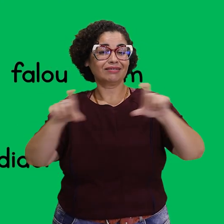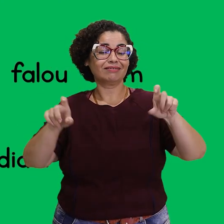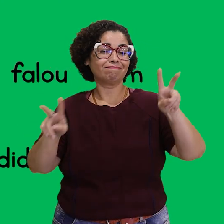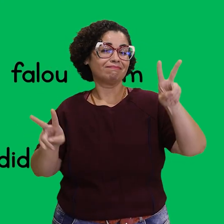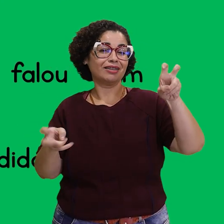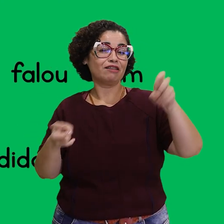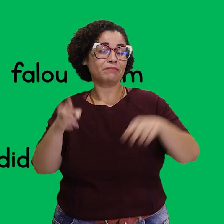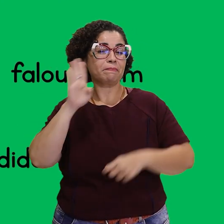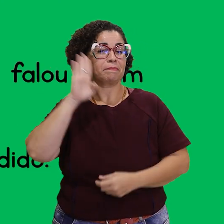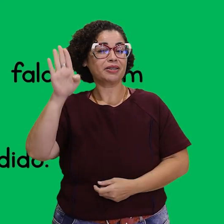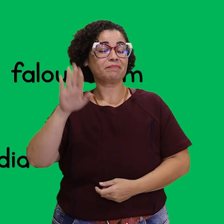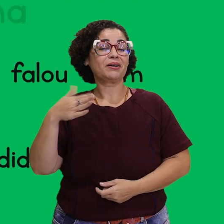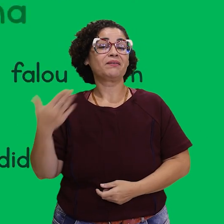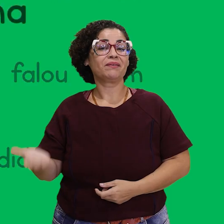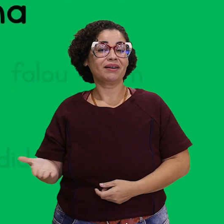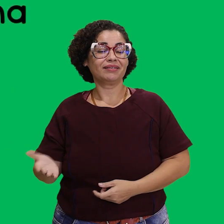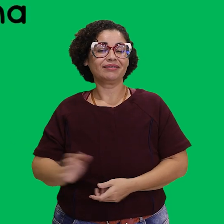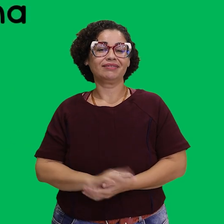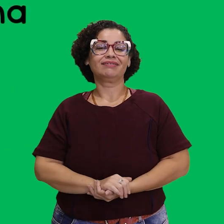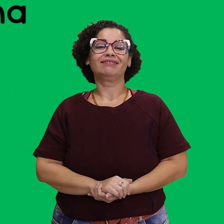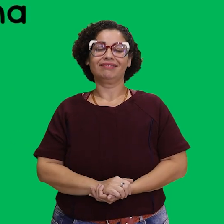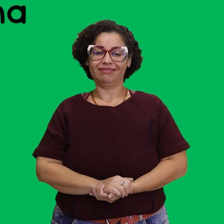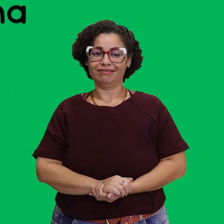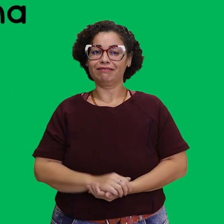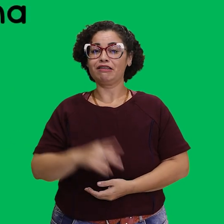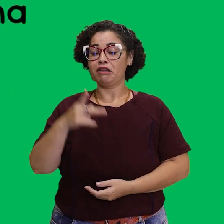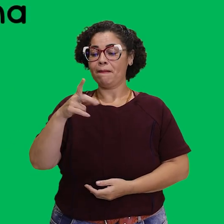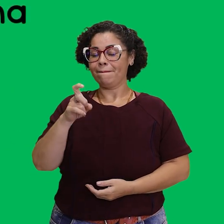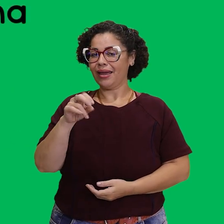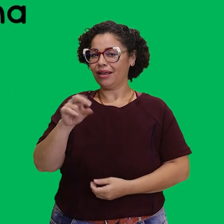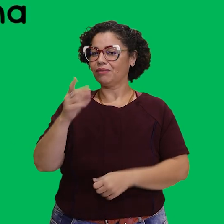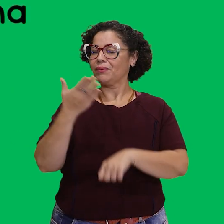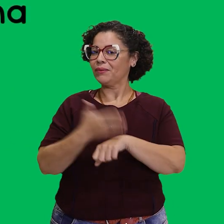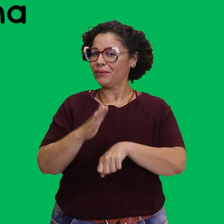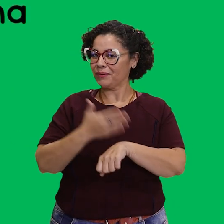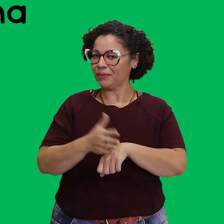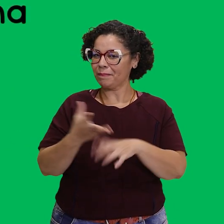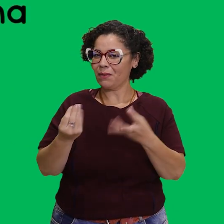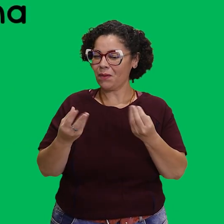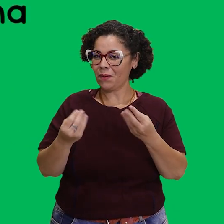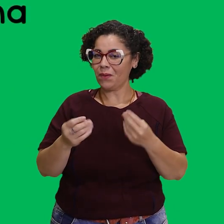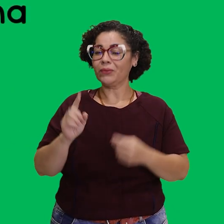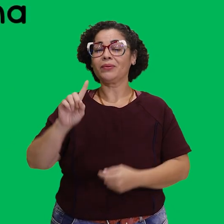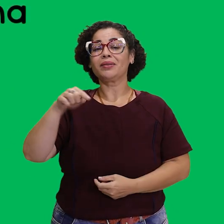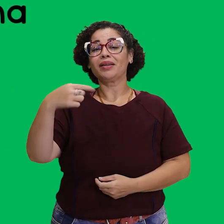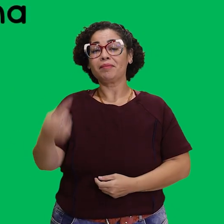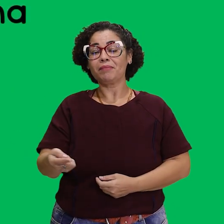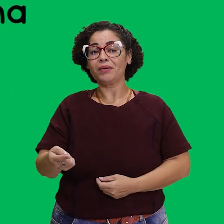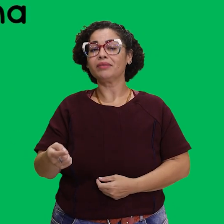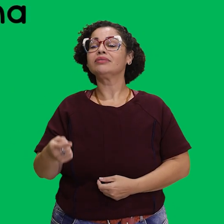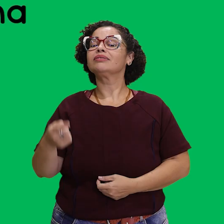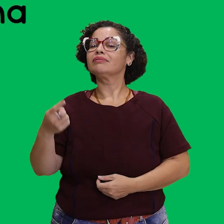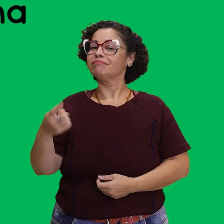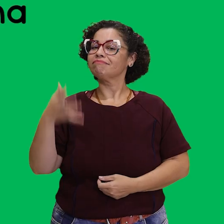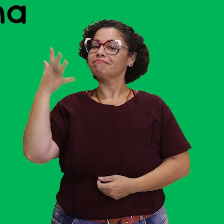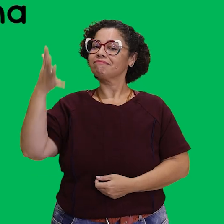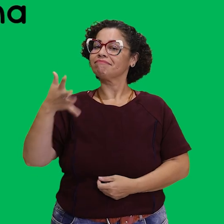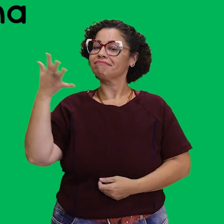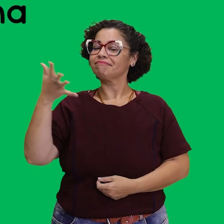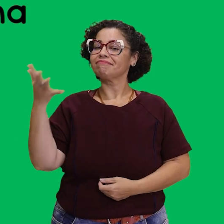qual será? Vamos ver? Olha, Pedro ensaiou bastante e se saiu bem